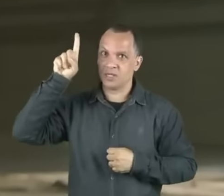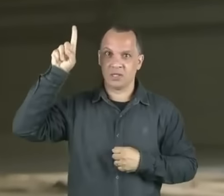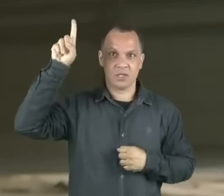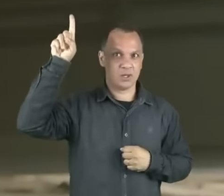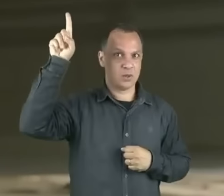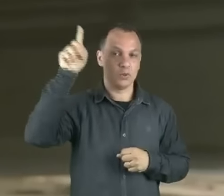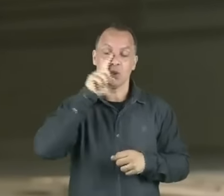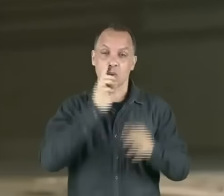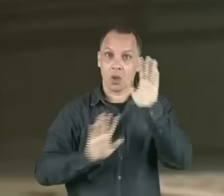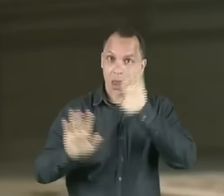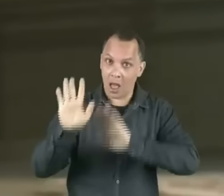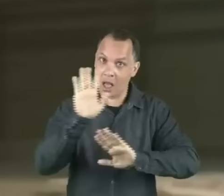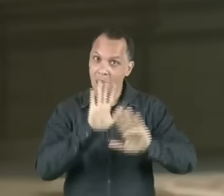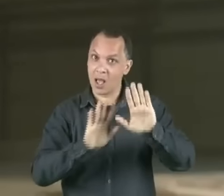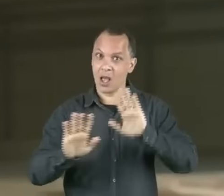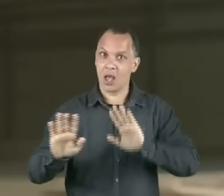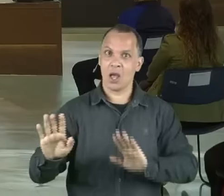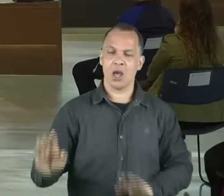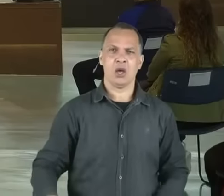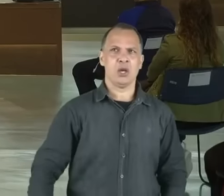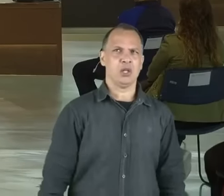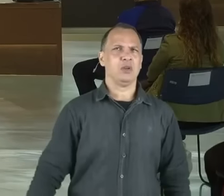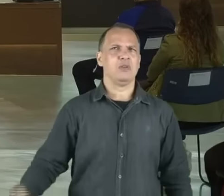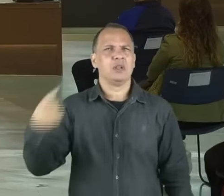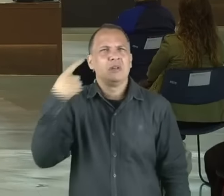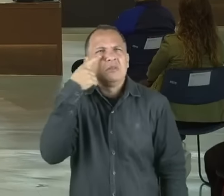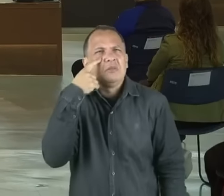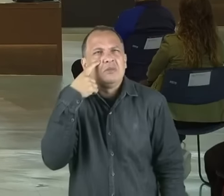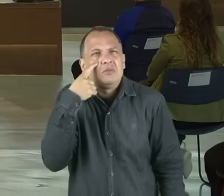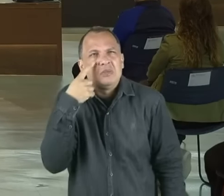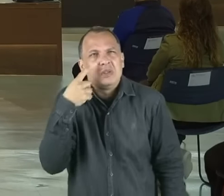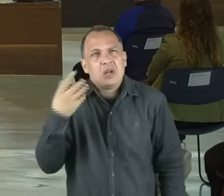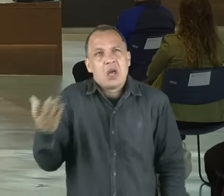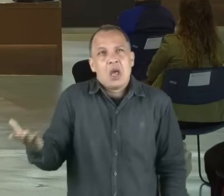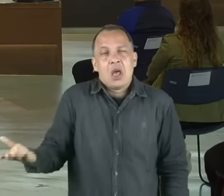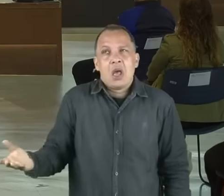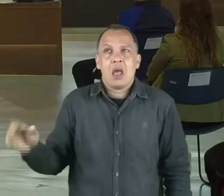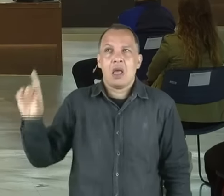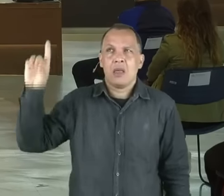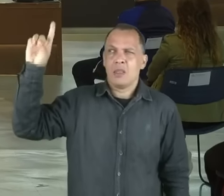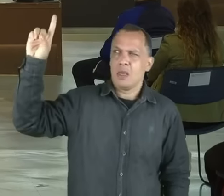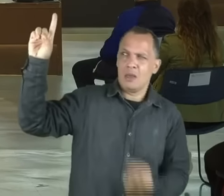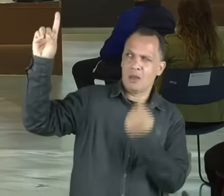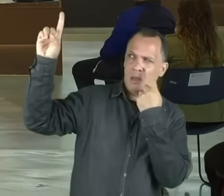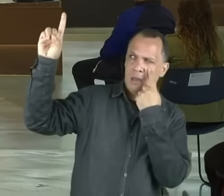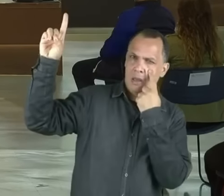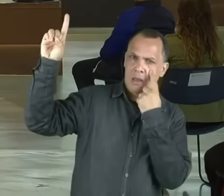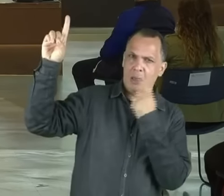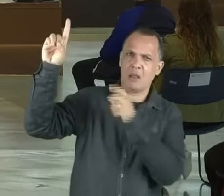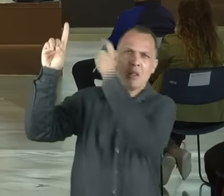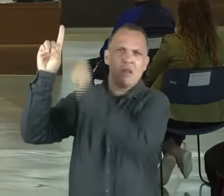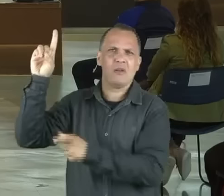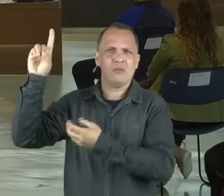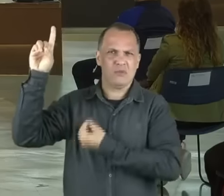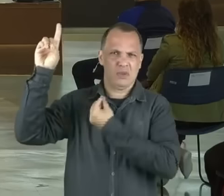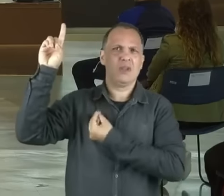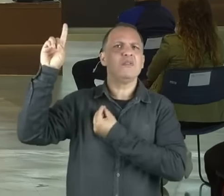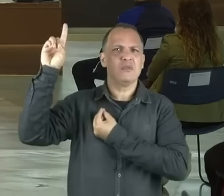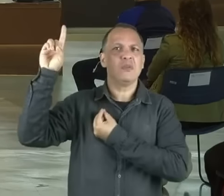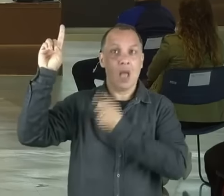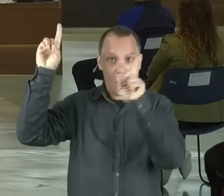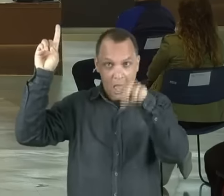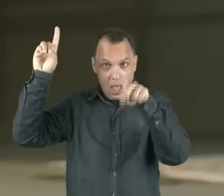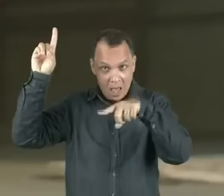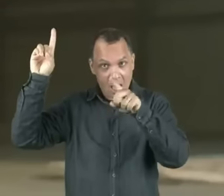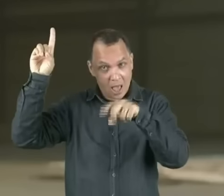Vista Toda armadura o e confia no senhor o dia mal passa